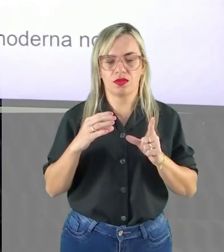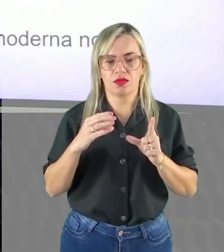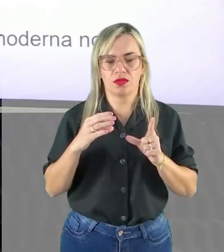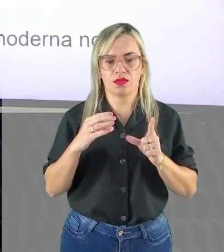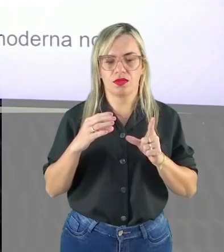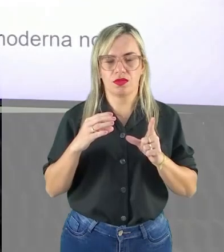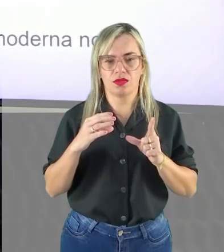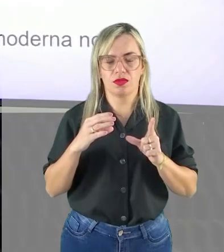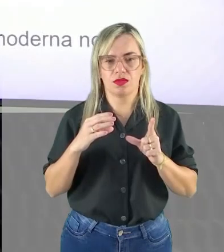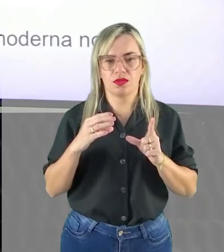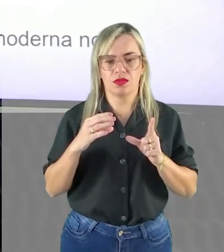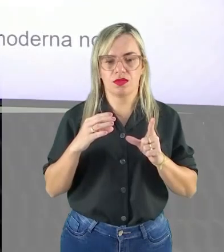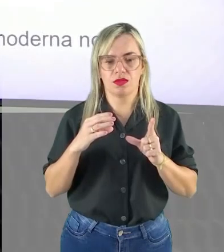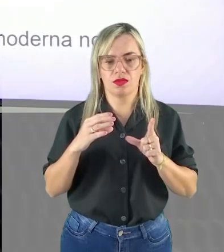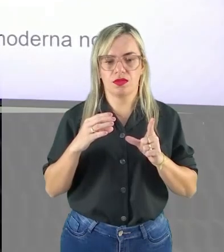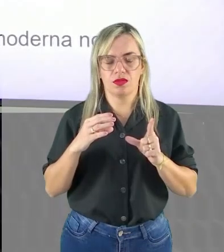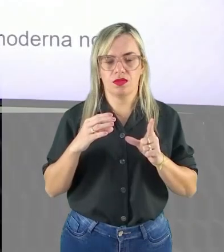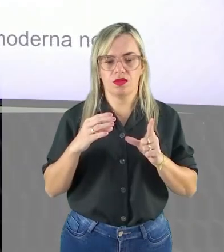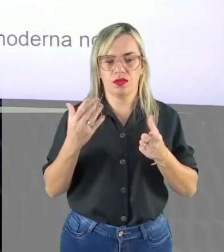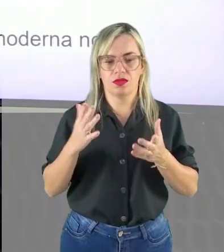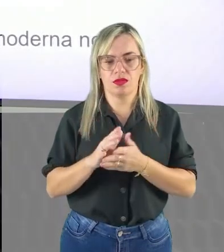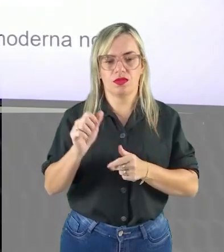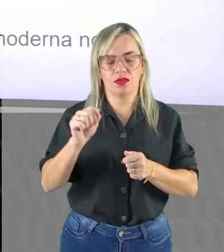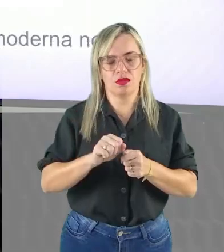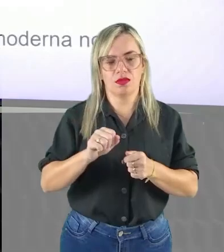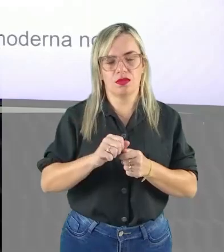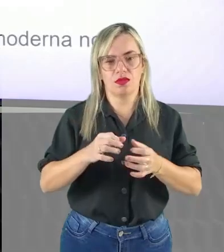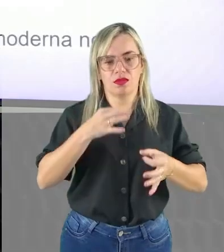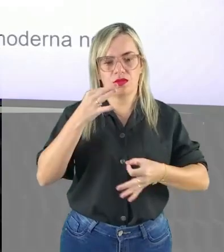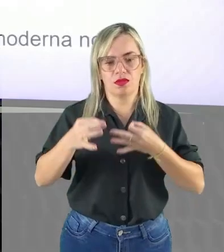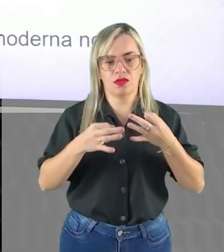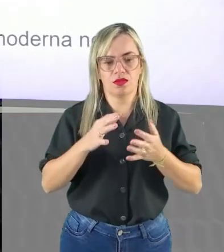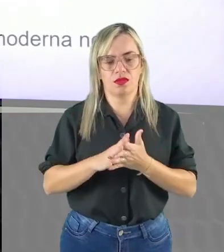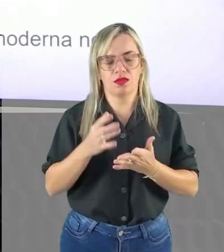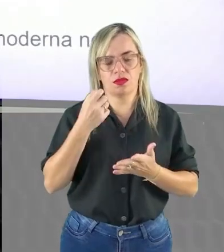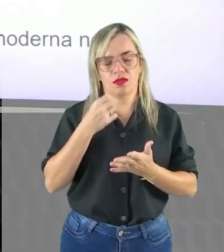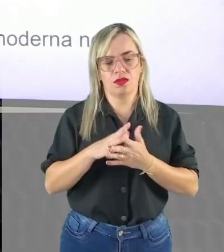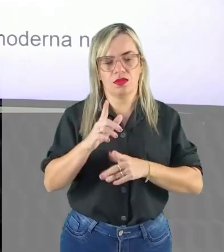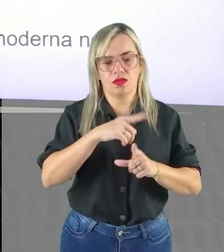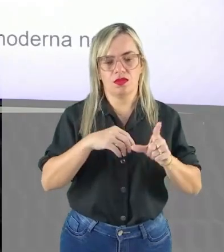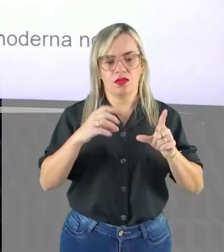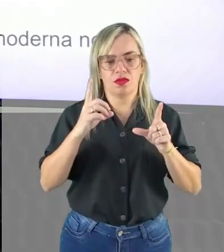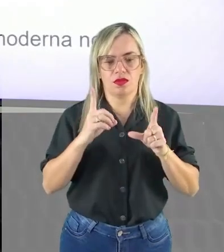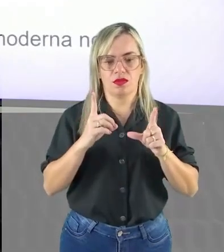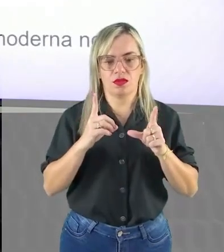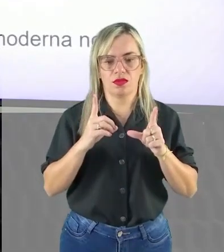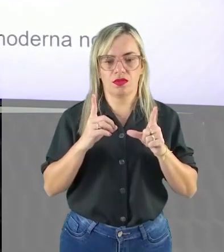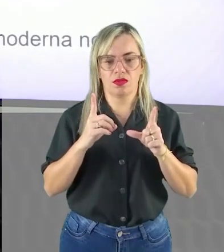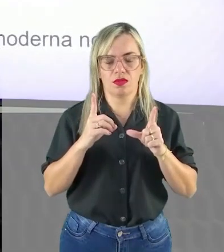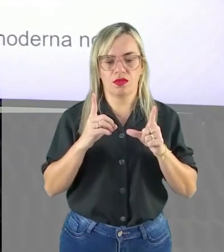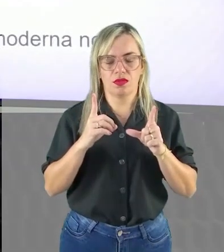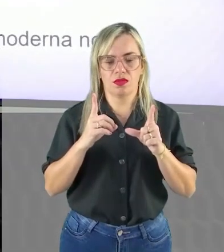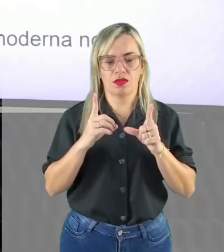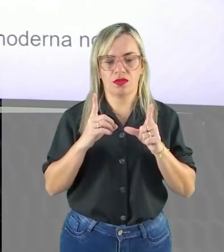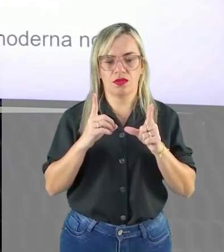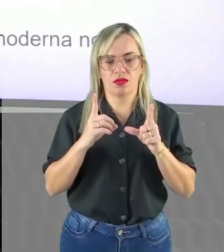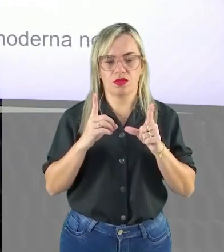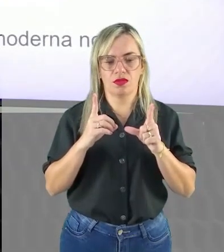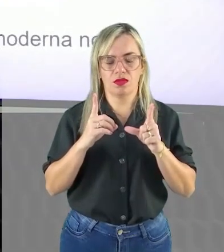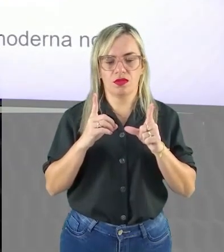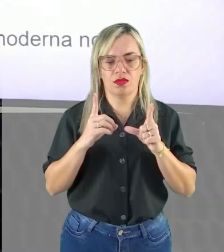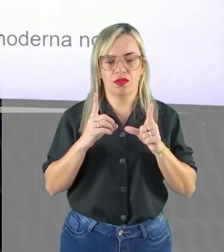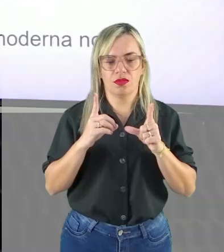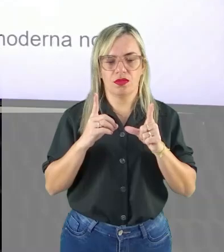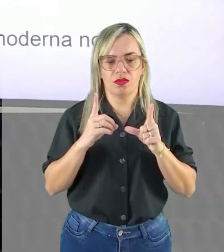da sociedade atual. Ele faz uma crítica, ironicamente, do autoritarismo das mães na escolha da alimentação